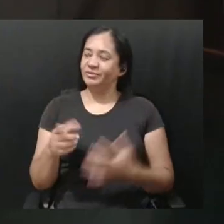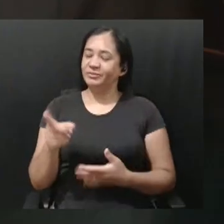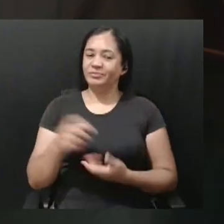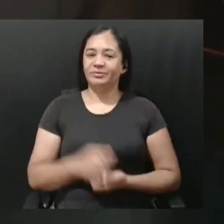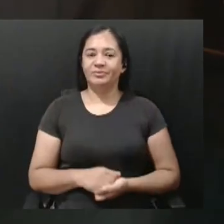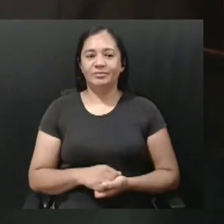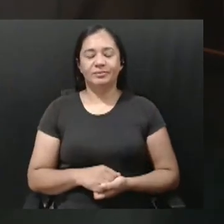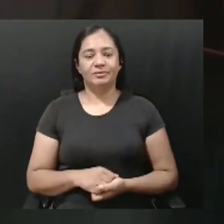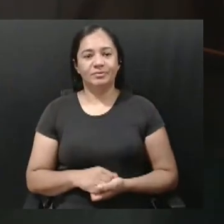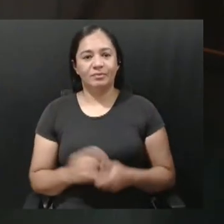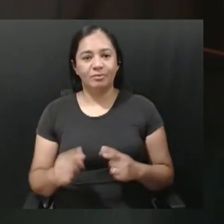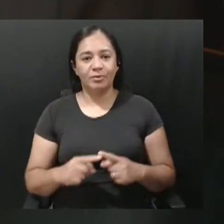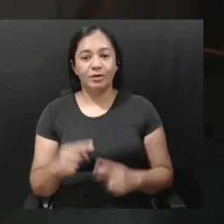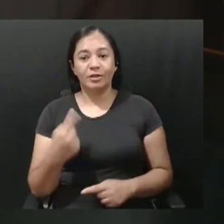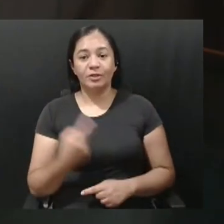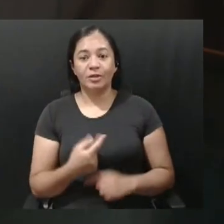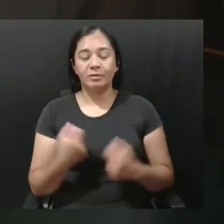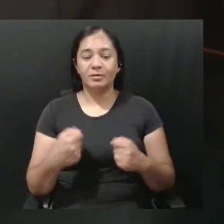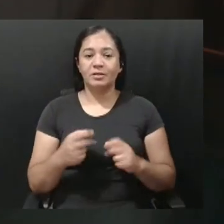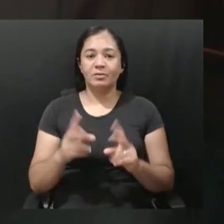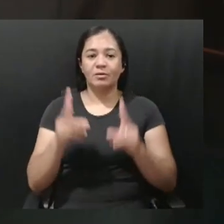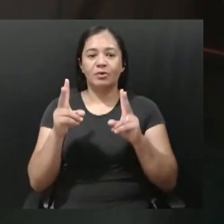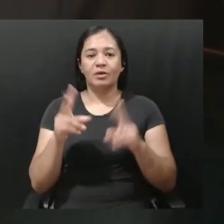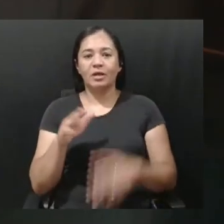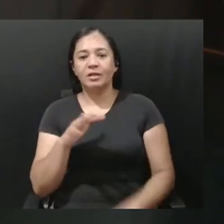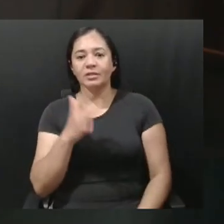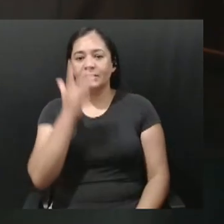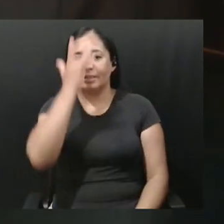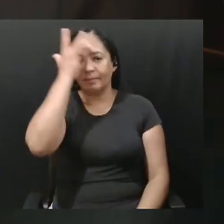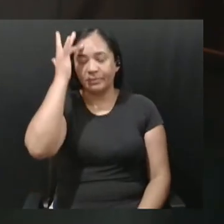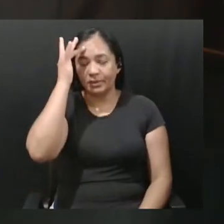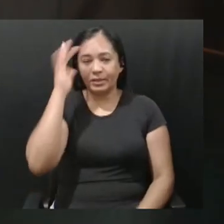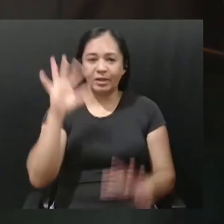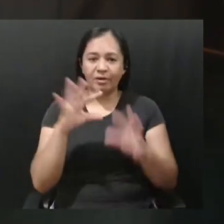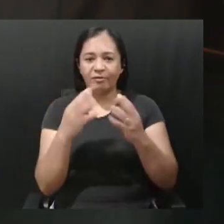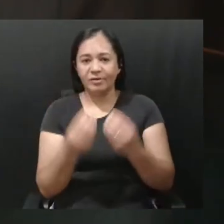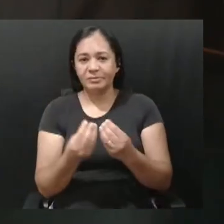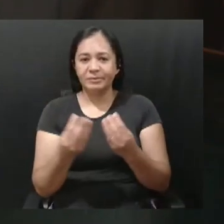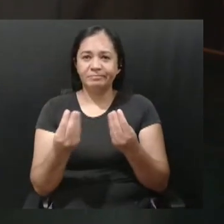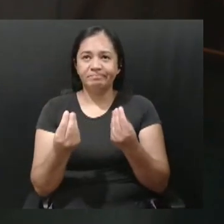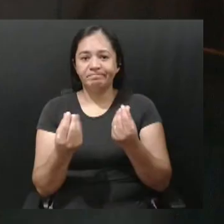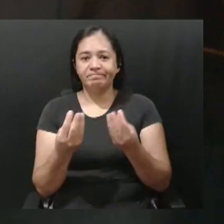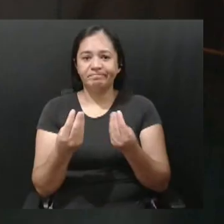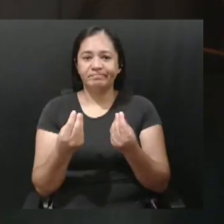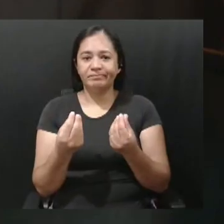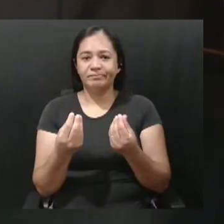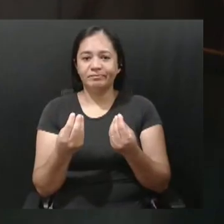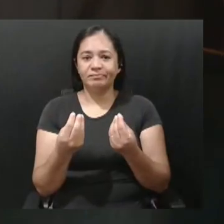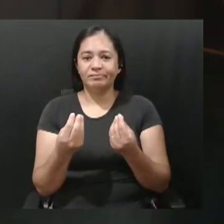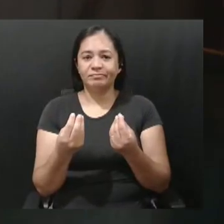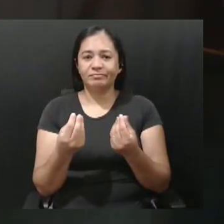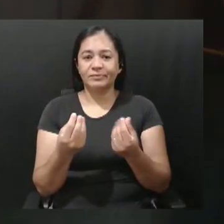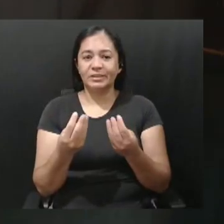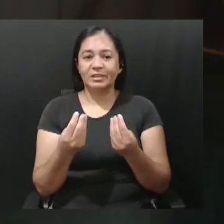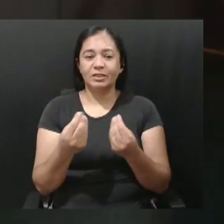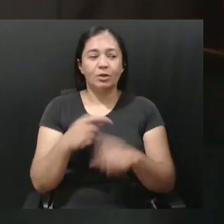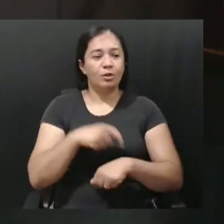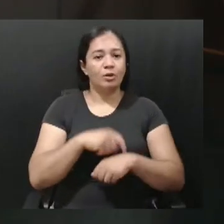precisa manter e às vezes as famílias elas acabam, desfazendo esses momentos,